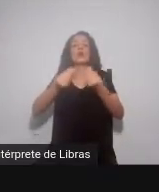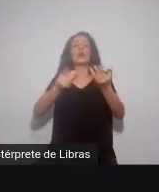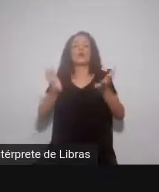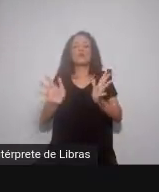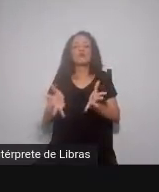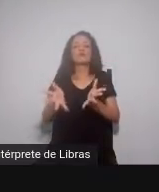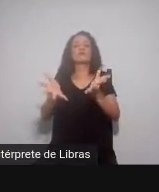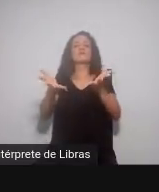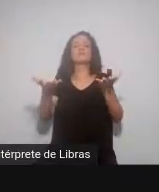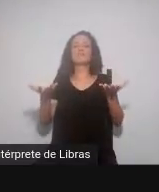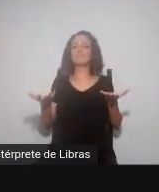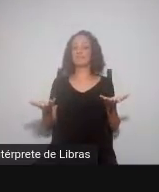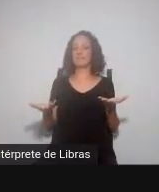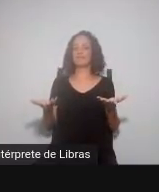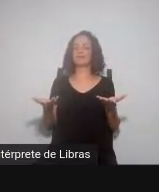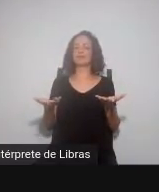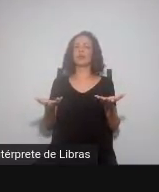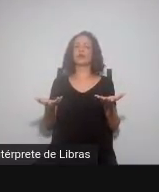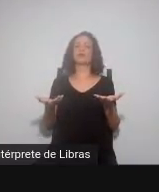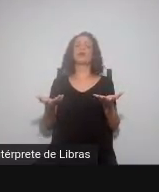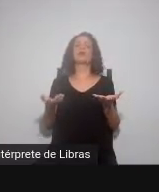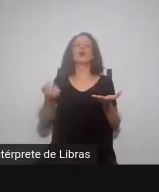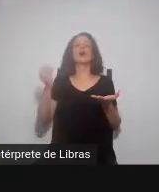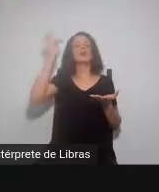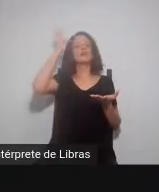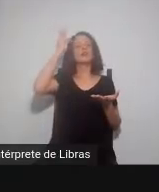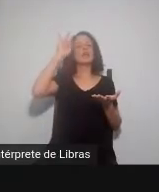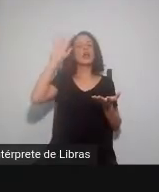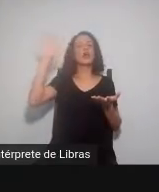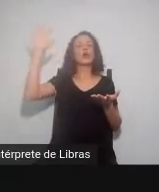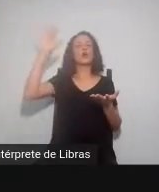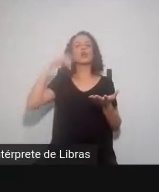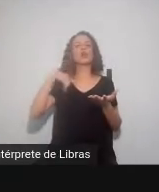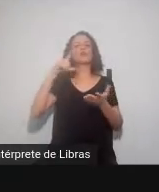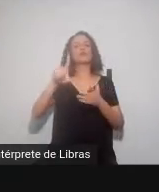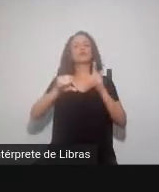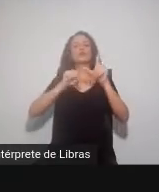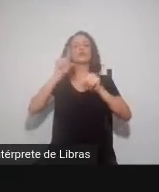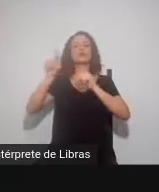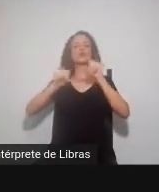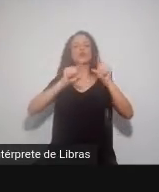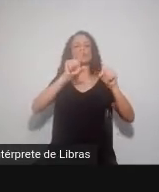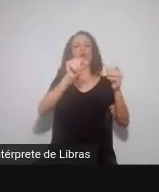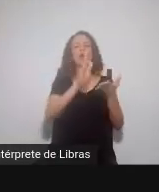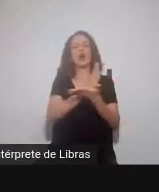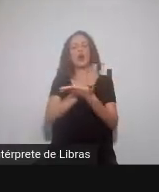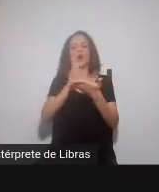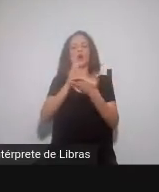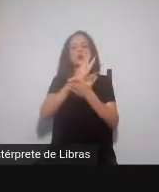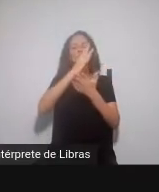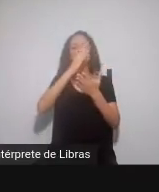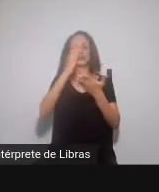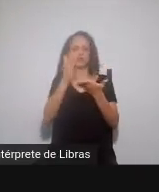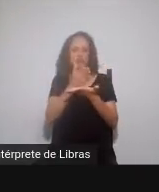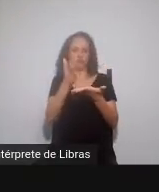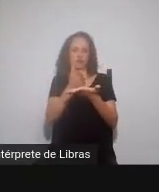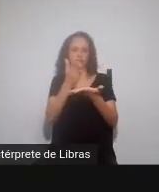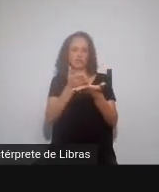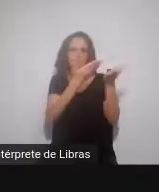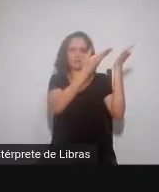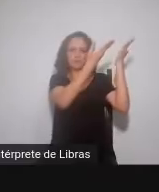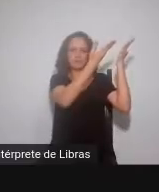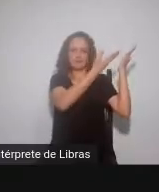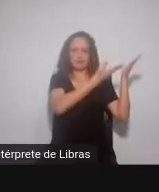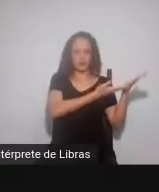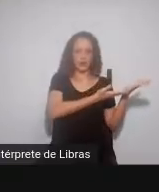a organização, a concepção teórica, eu escolhi algumas obras que são essas, que estão